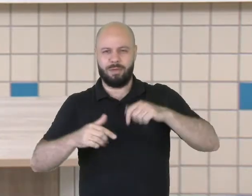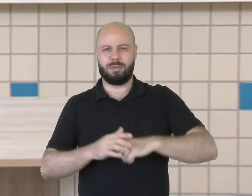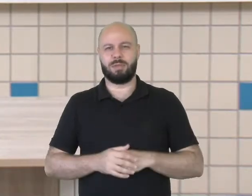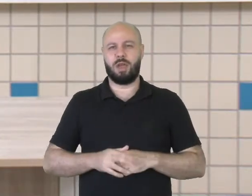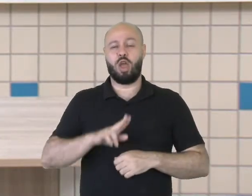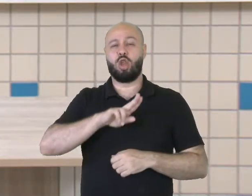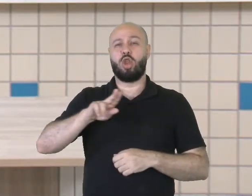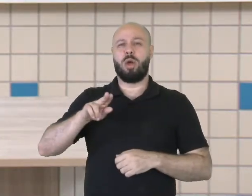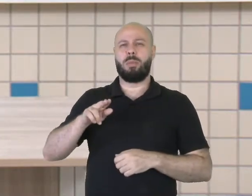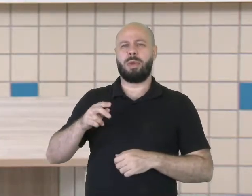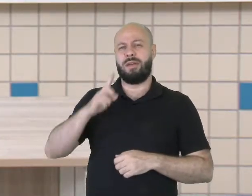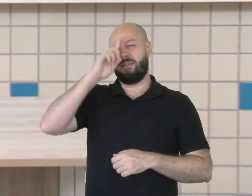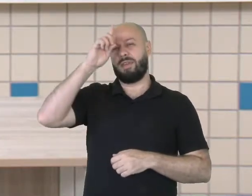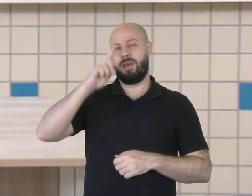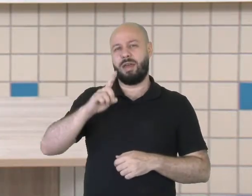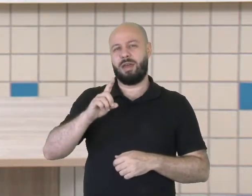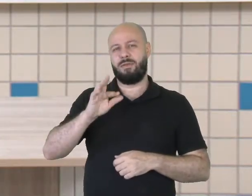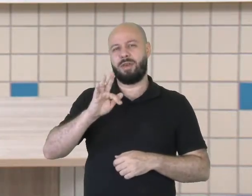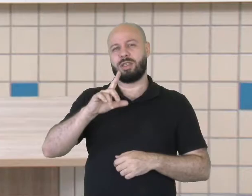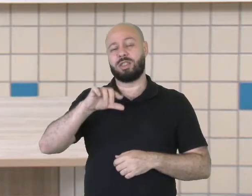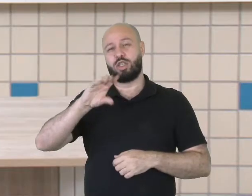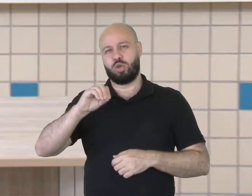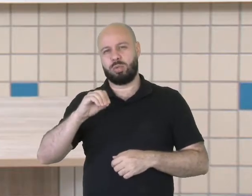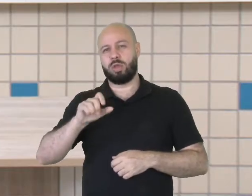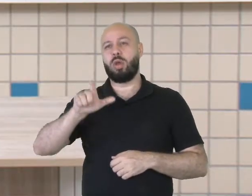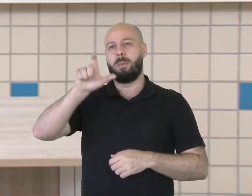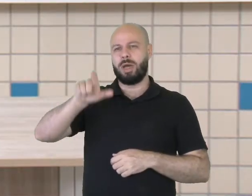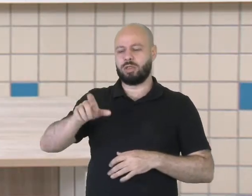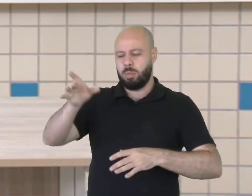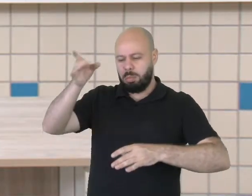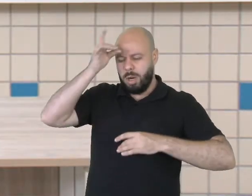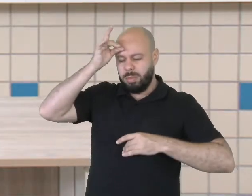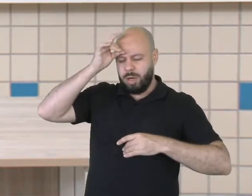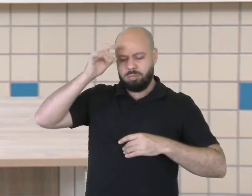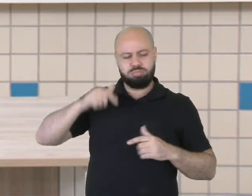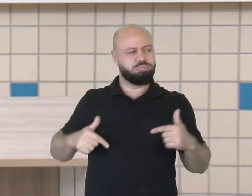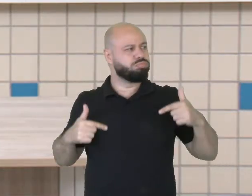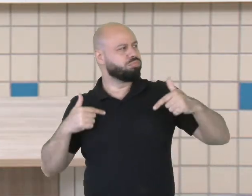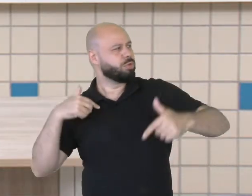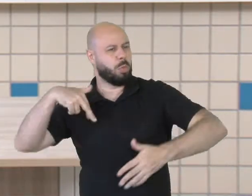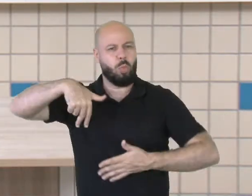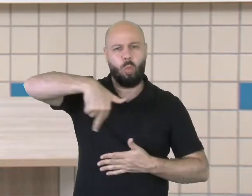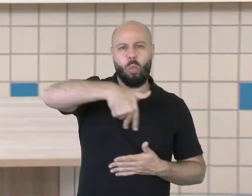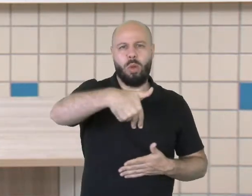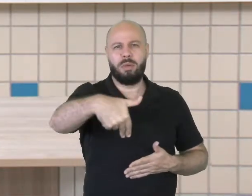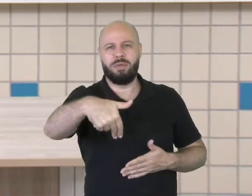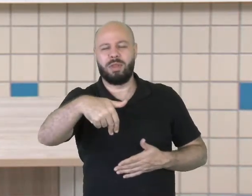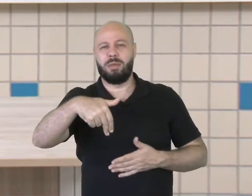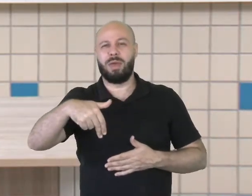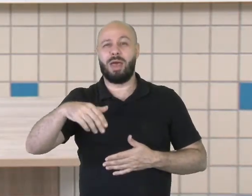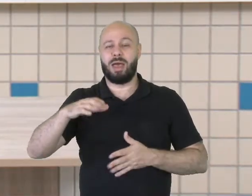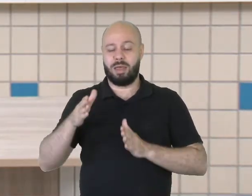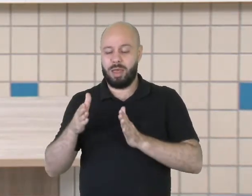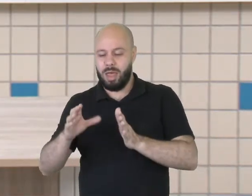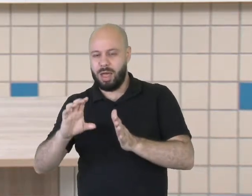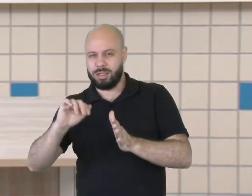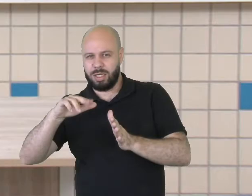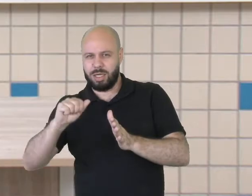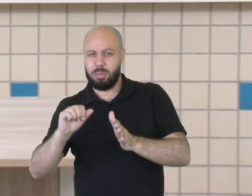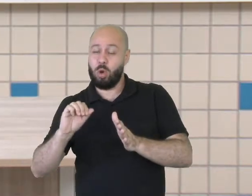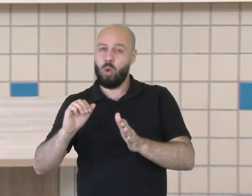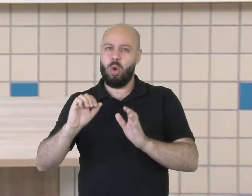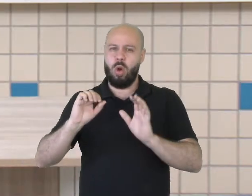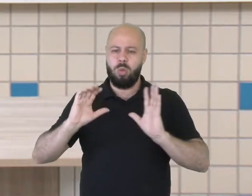nome fictício do seu personagem e o interpreta em uma cena ou espetáculo. No